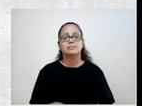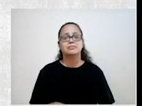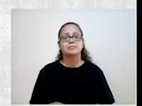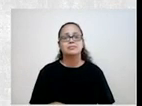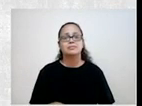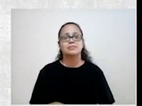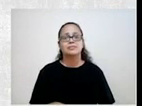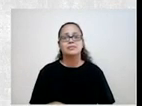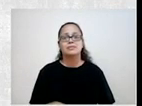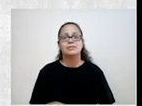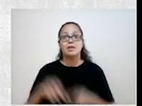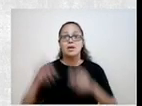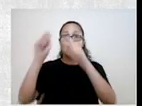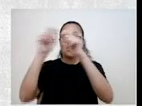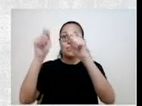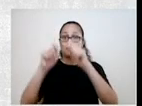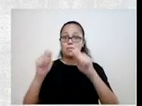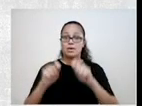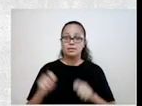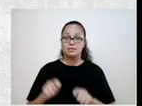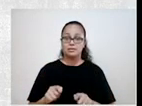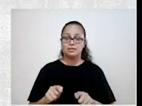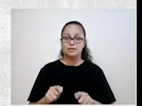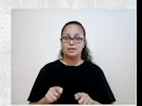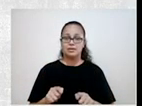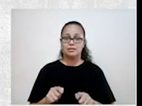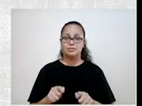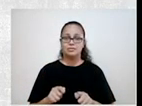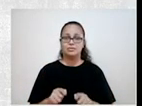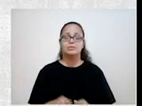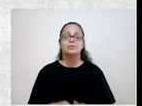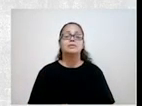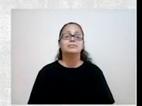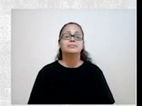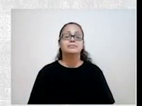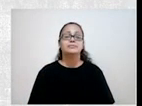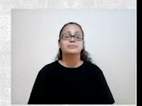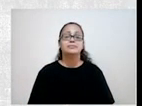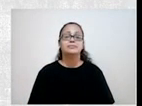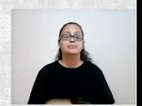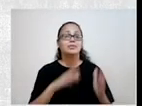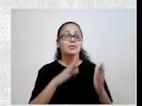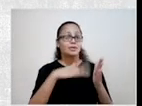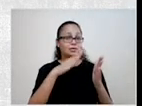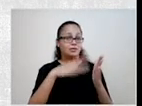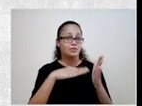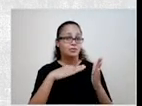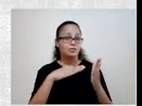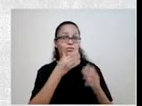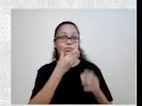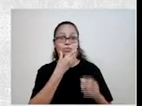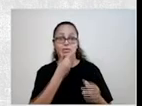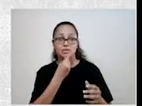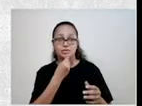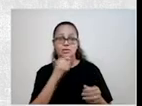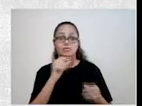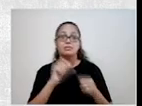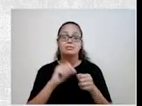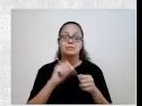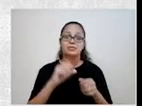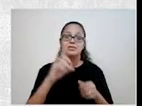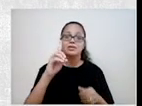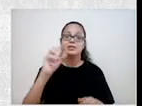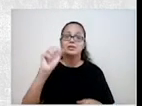Uma estátua foi encomendada a Michelangelo pela cidade de Florença. Foi do artista a ideia de esculpir o personagem bíblico